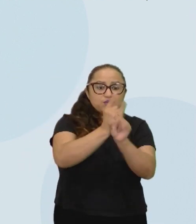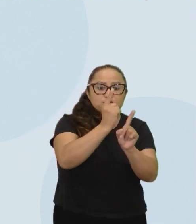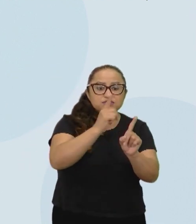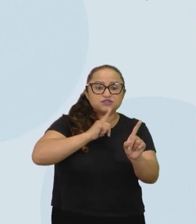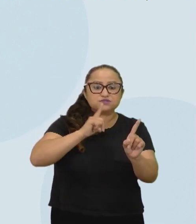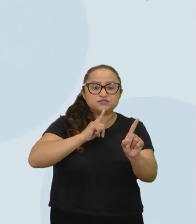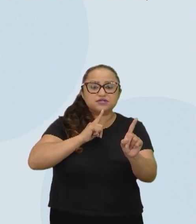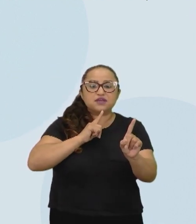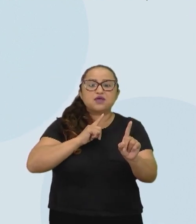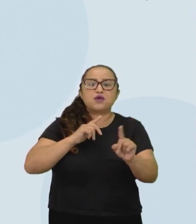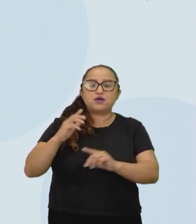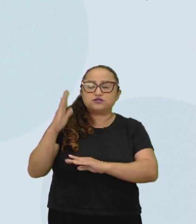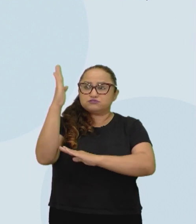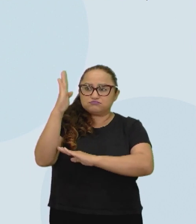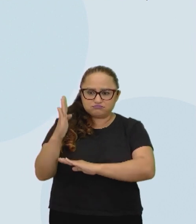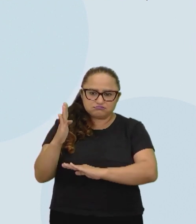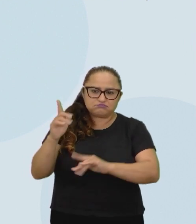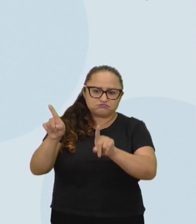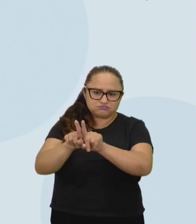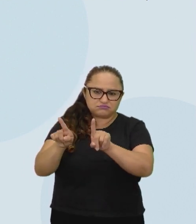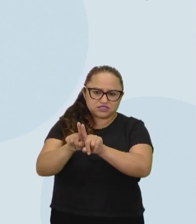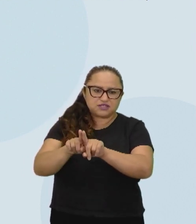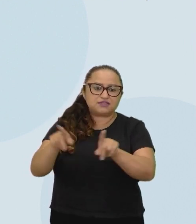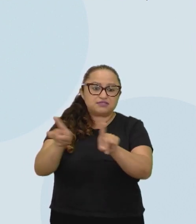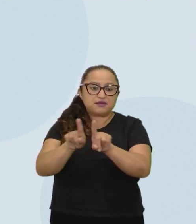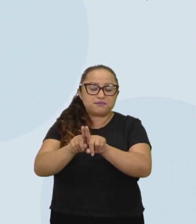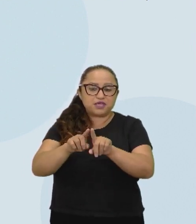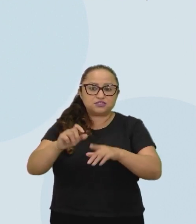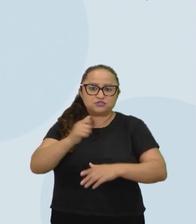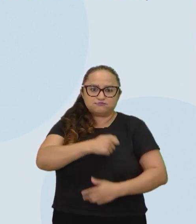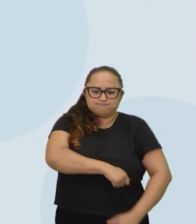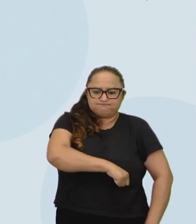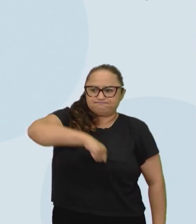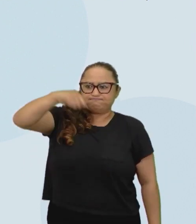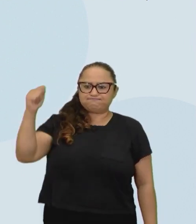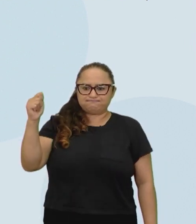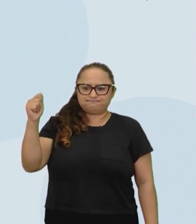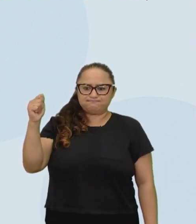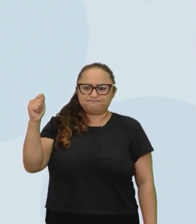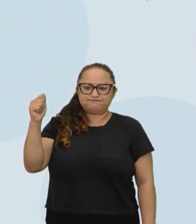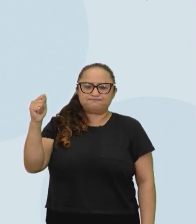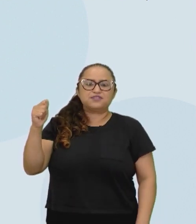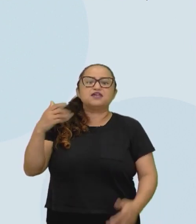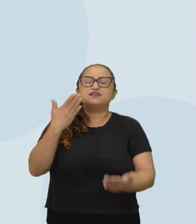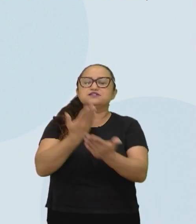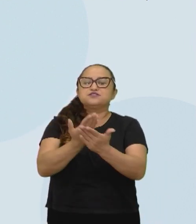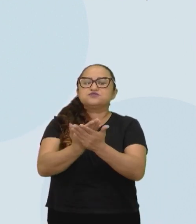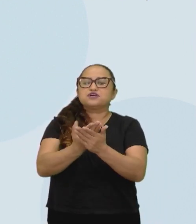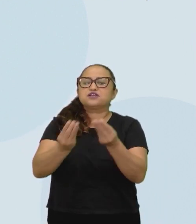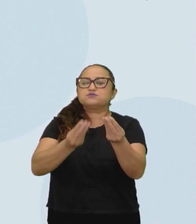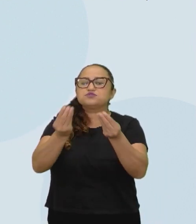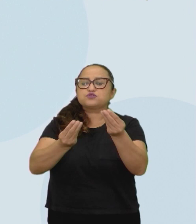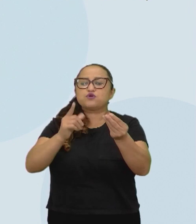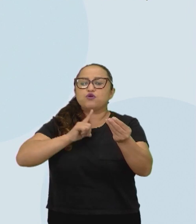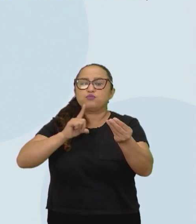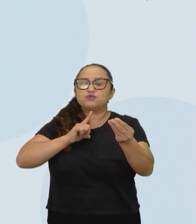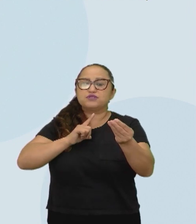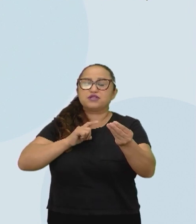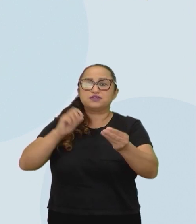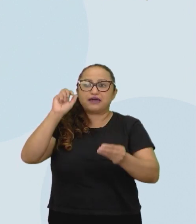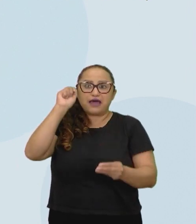movimentos nacionalistas nas lutas de independência. Estudaremos os processos de descolonização